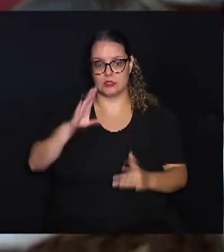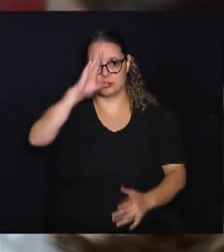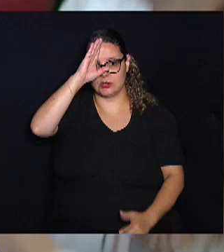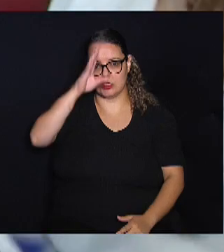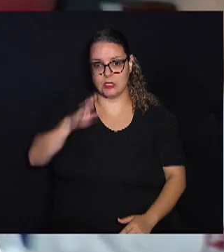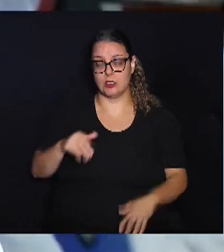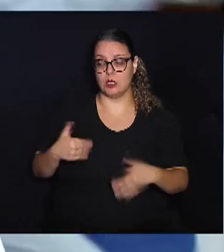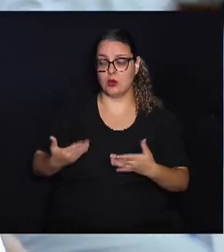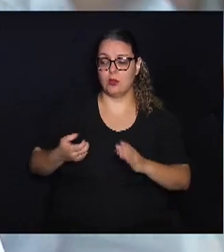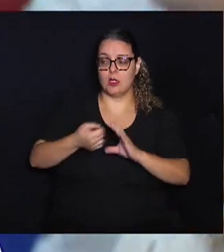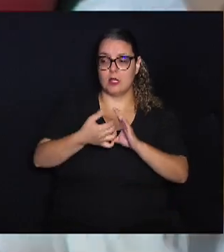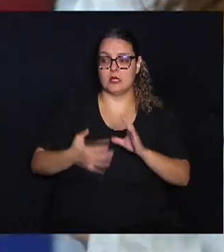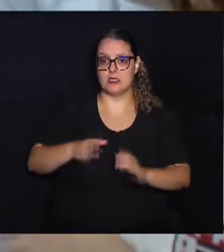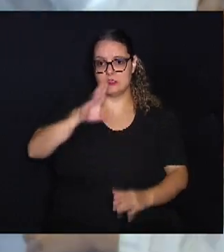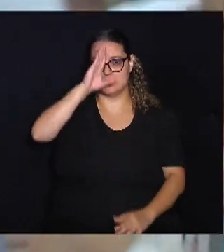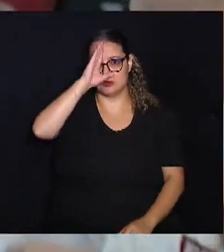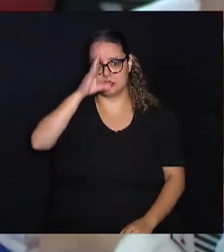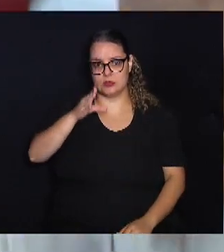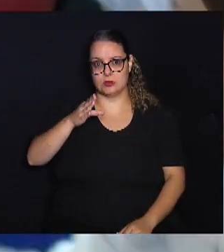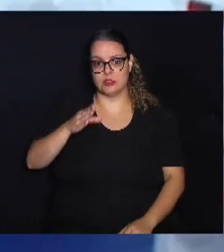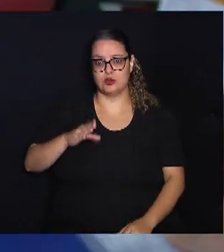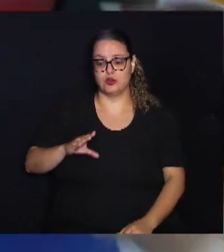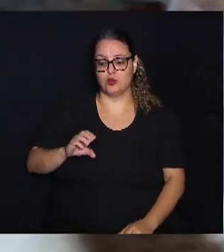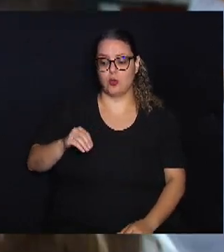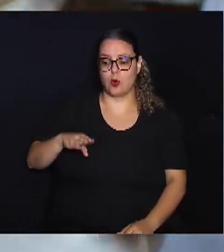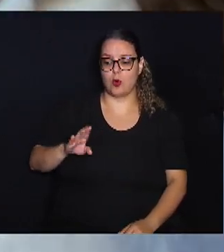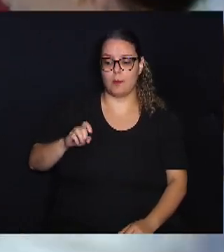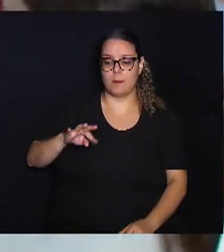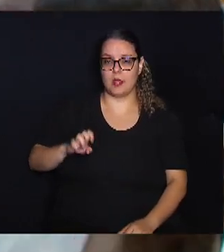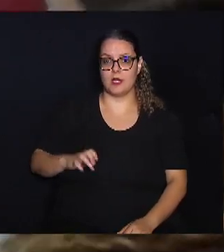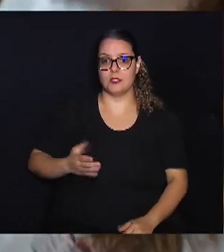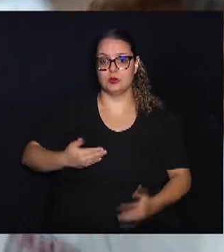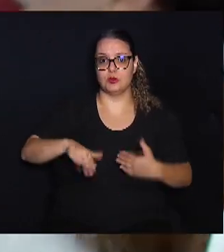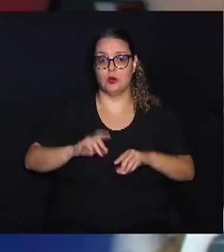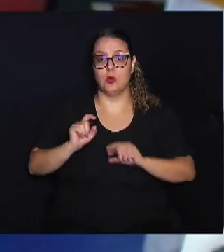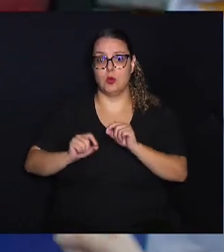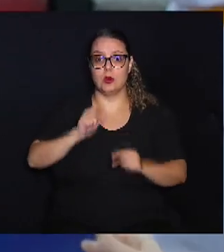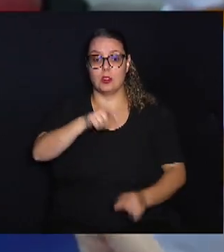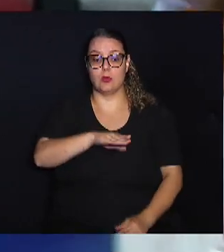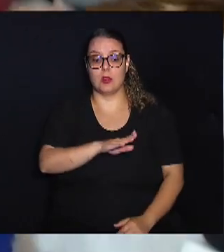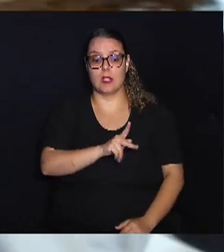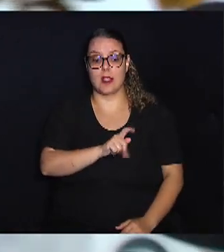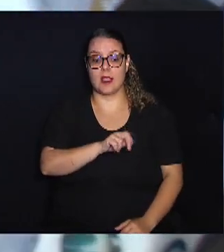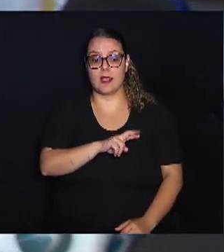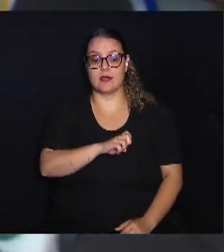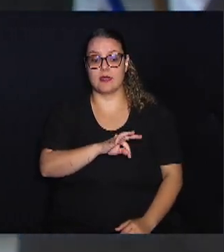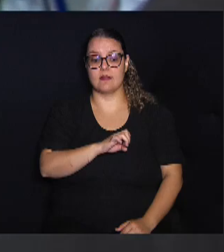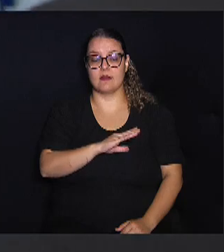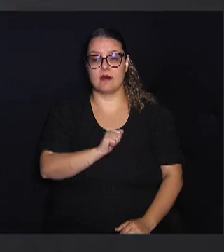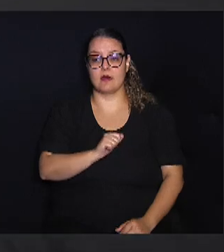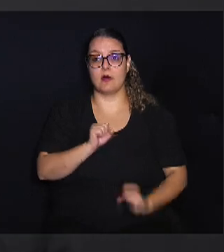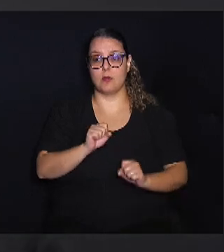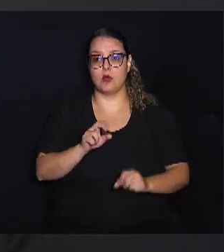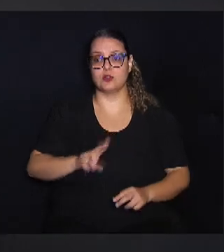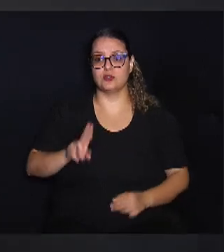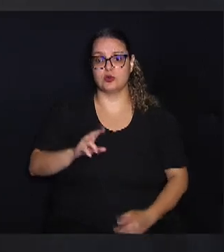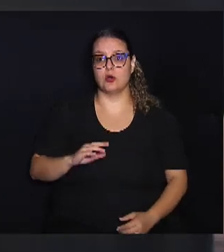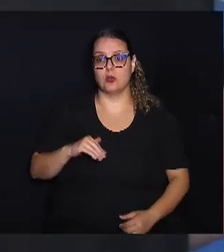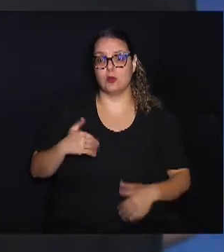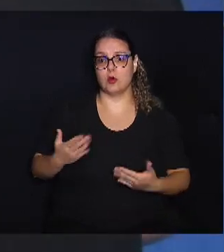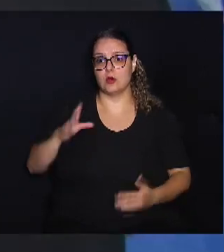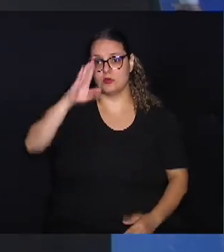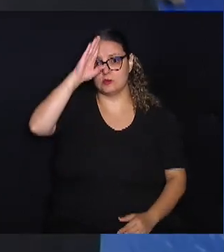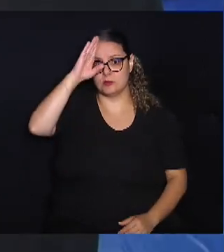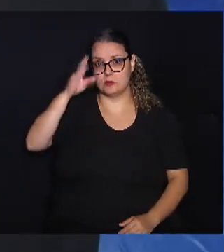principais características de um combate do karatê? O que o karateka pode utilizar na hora do combate? Quais são os principais